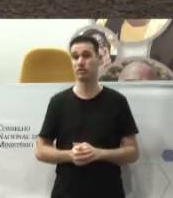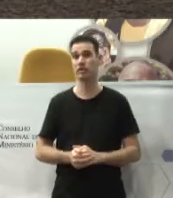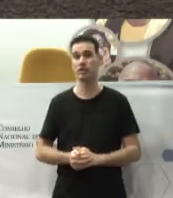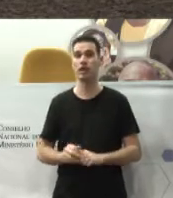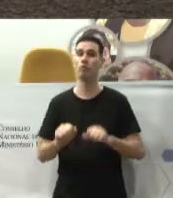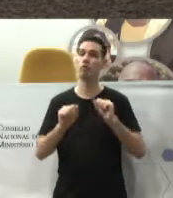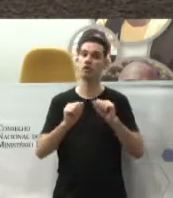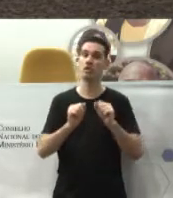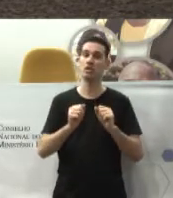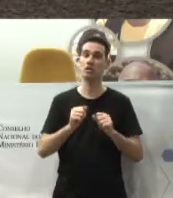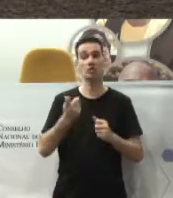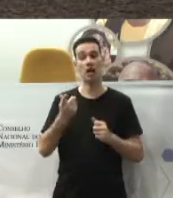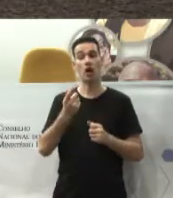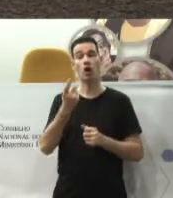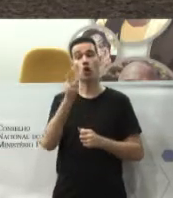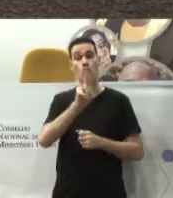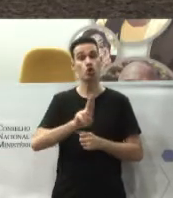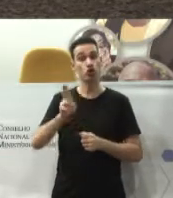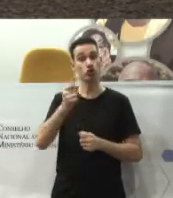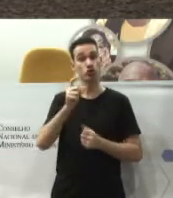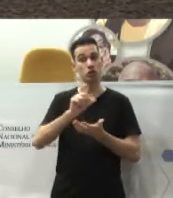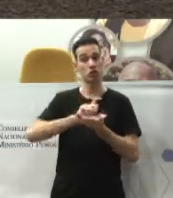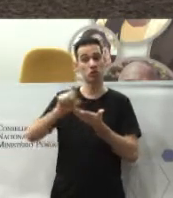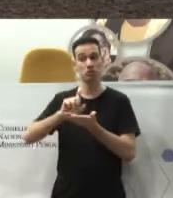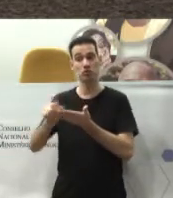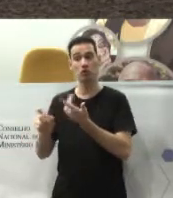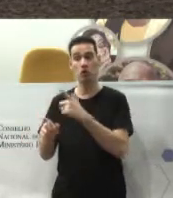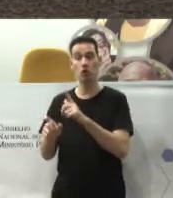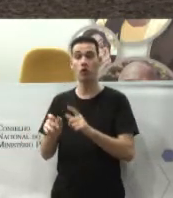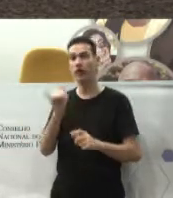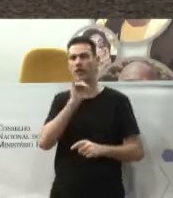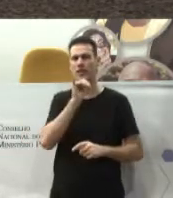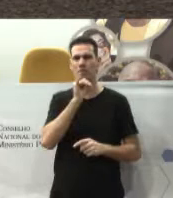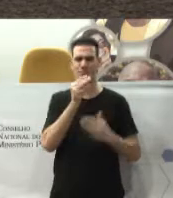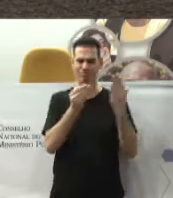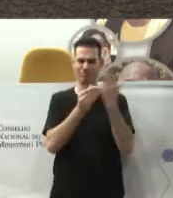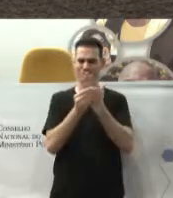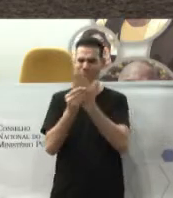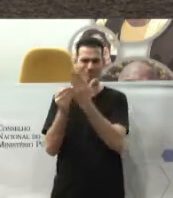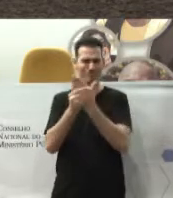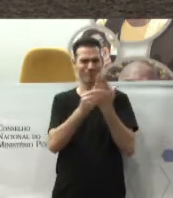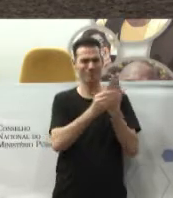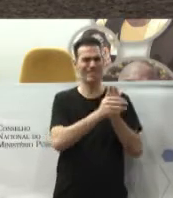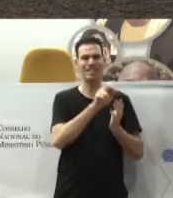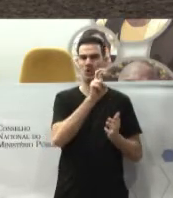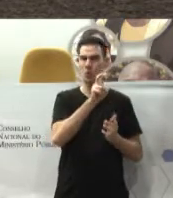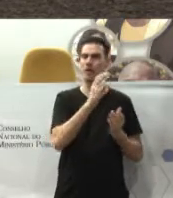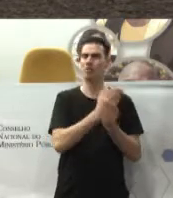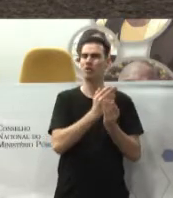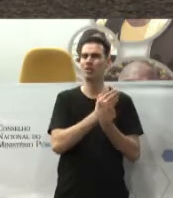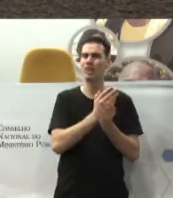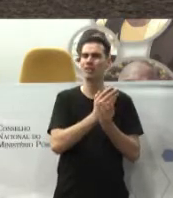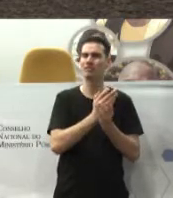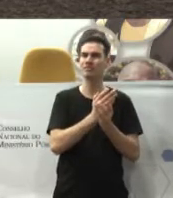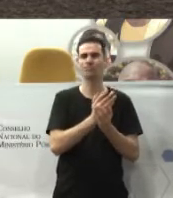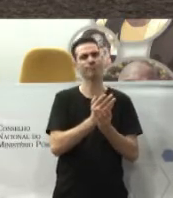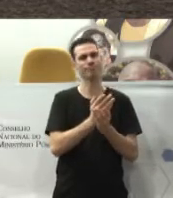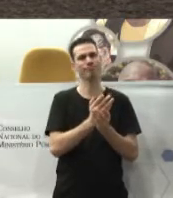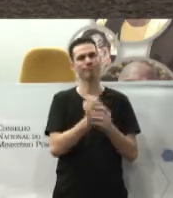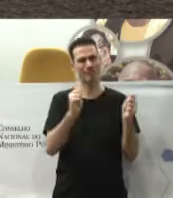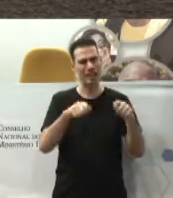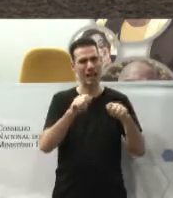podia estar fazendo outra coisa. Né? Não dá para fazer 50 processos estruturais ao mesmo tempo. Então, você vai ter realmente